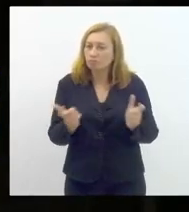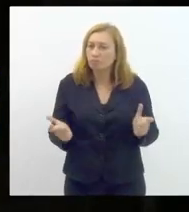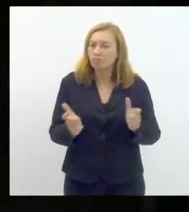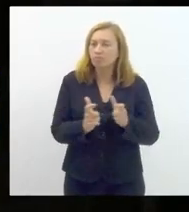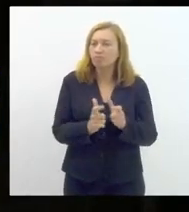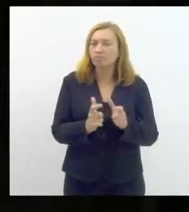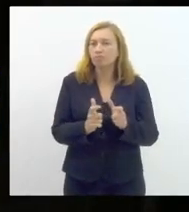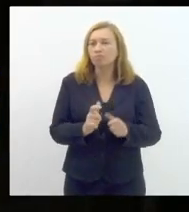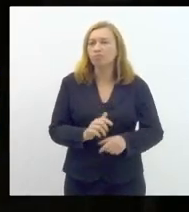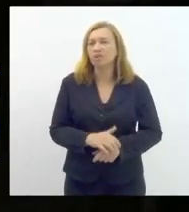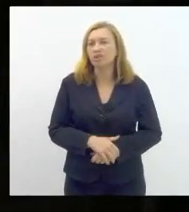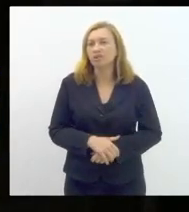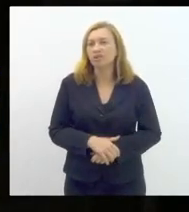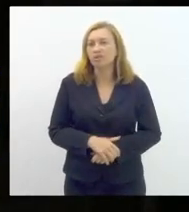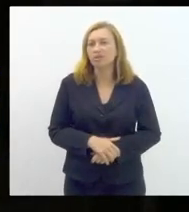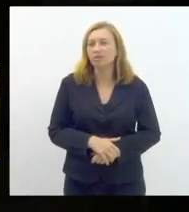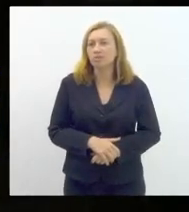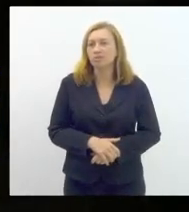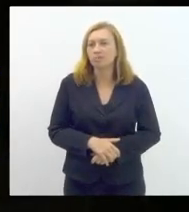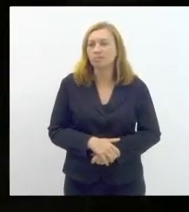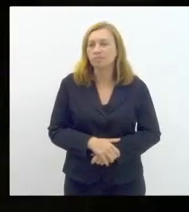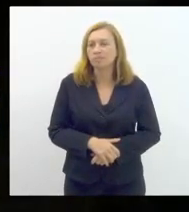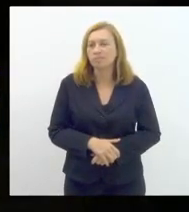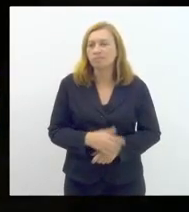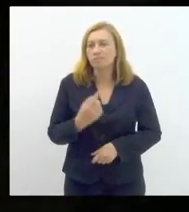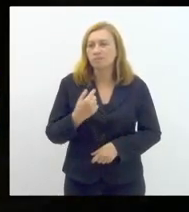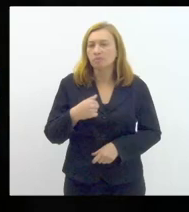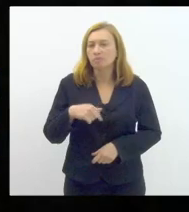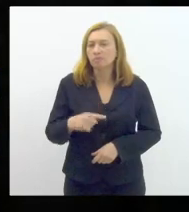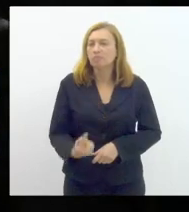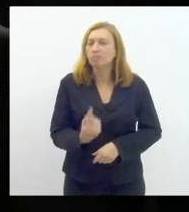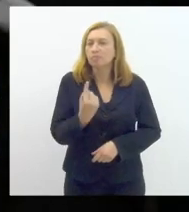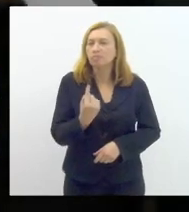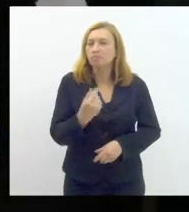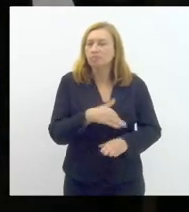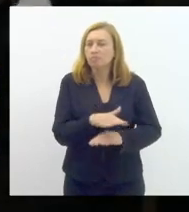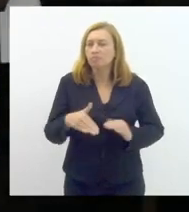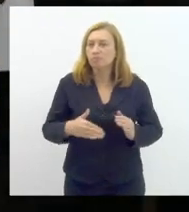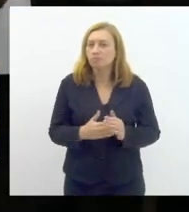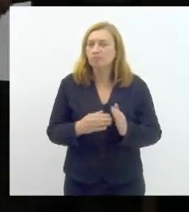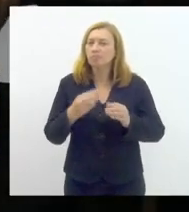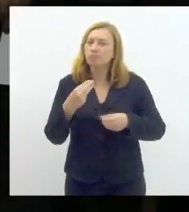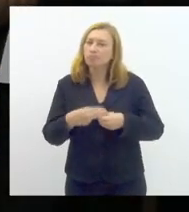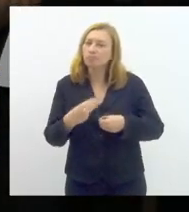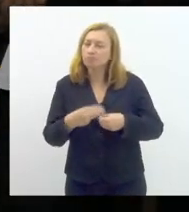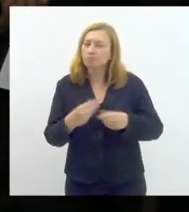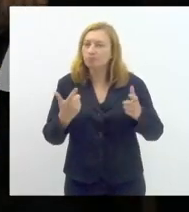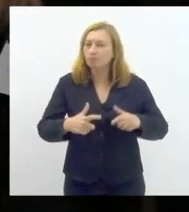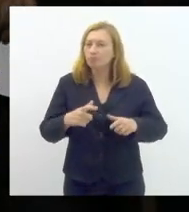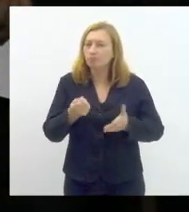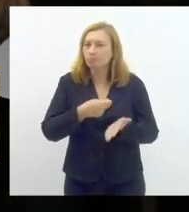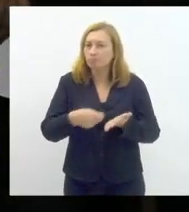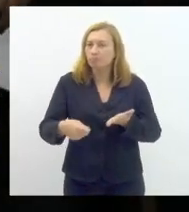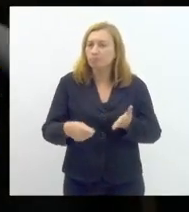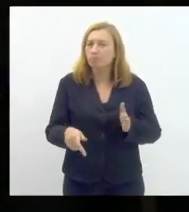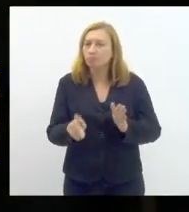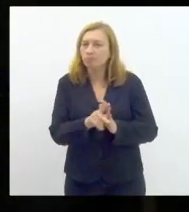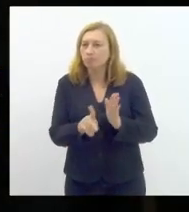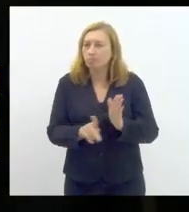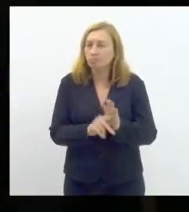3 turmas. E eu fui a única de todo o município de Casimiro de Abreu a me inscrever para o projeto da